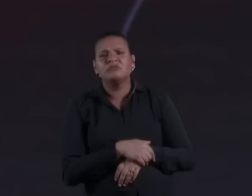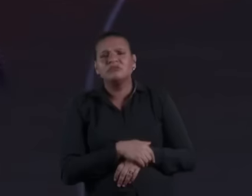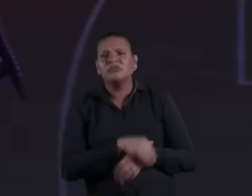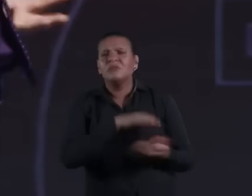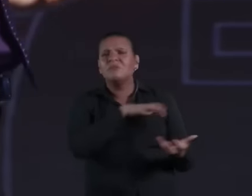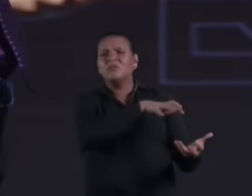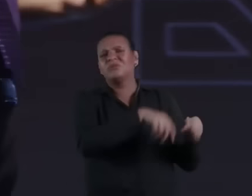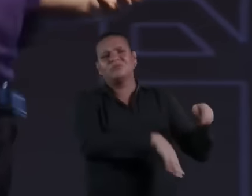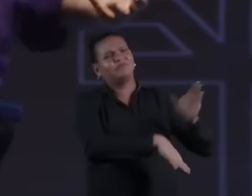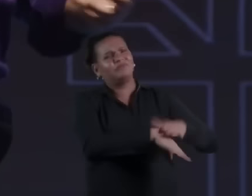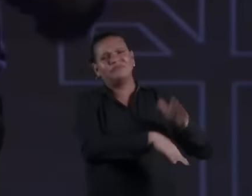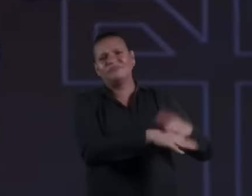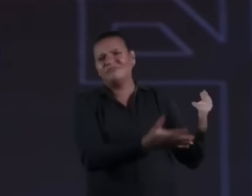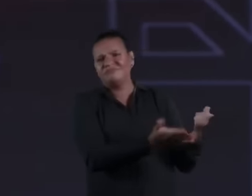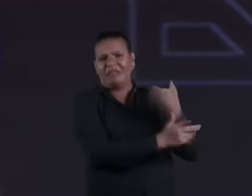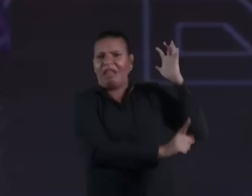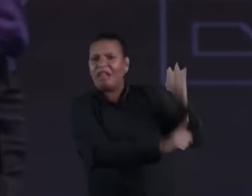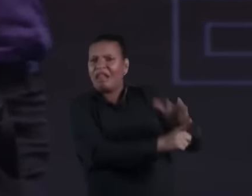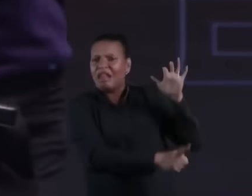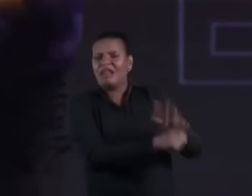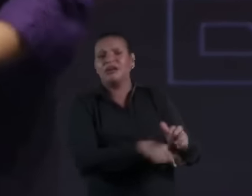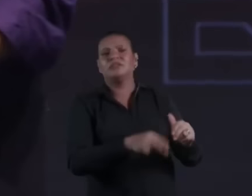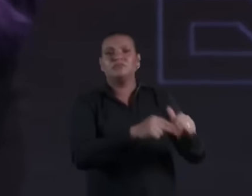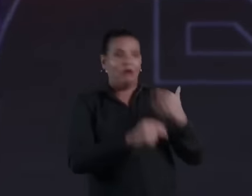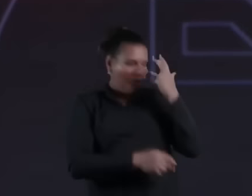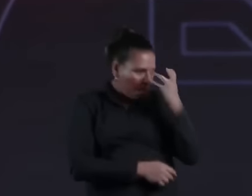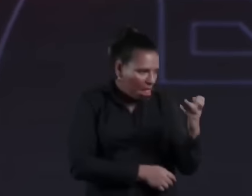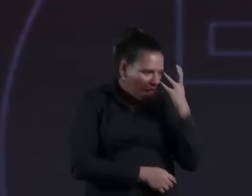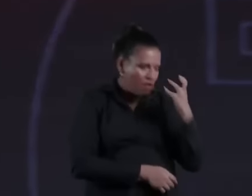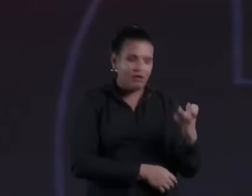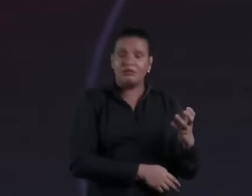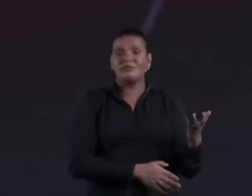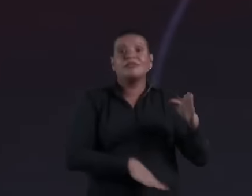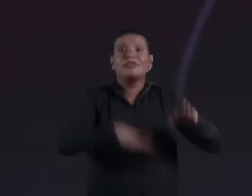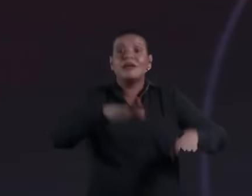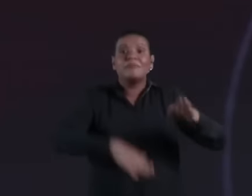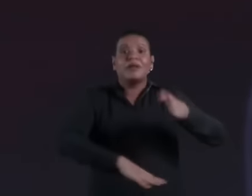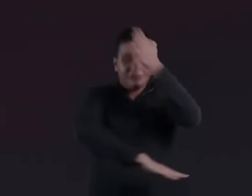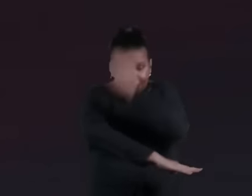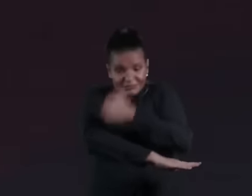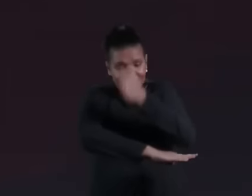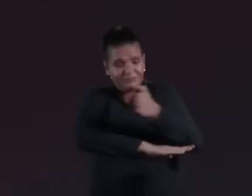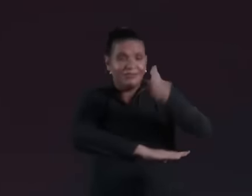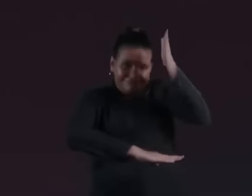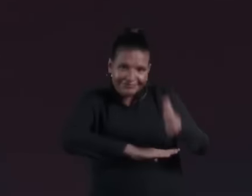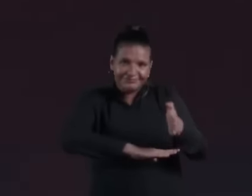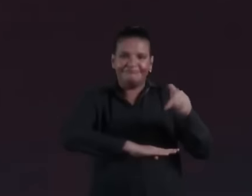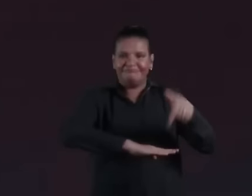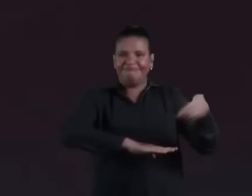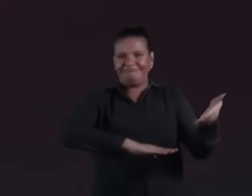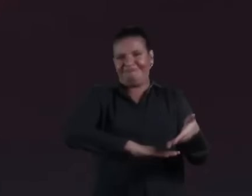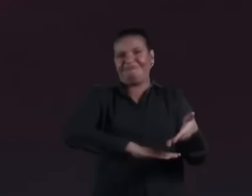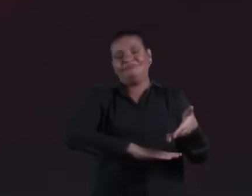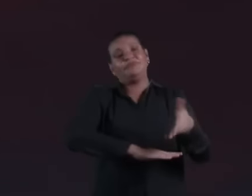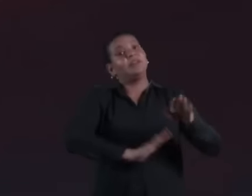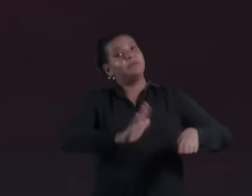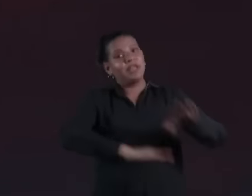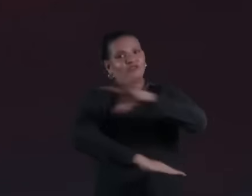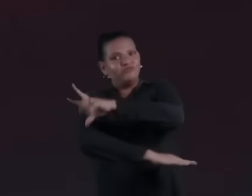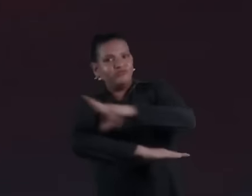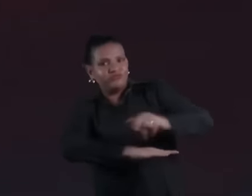veio do sistema aquilo veio do seu tempo então é por isso que a Bíblia tá falando que nós temos que